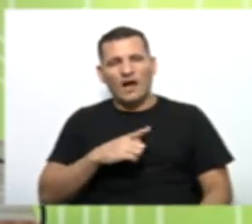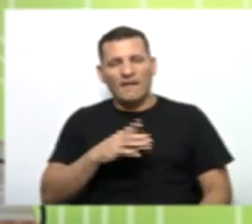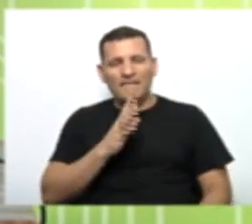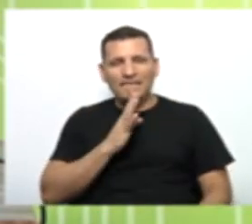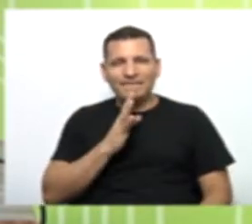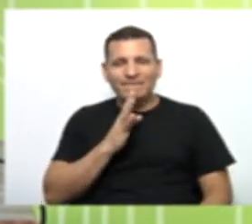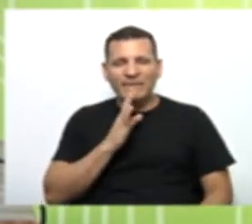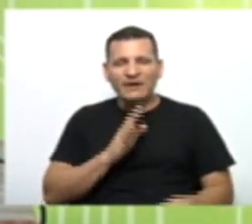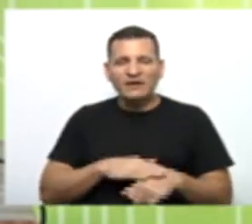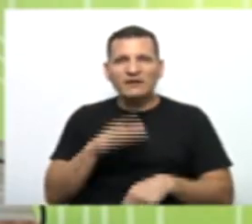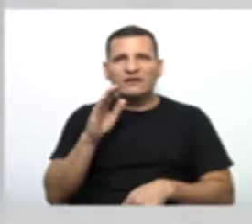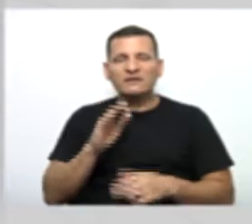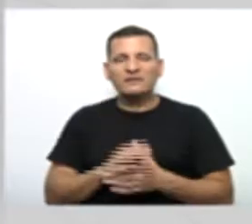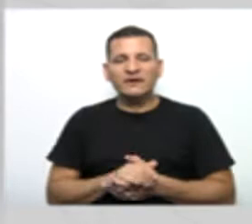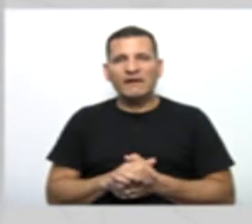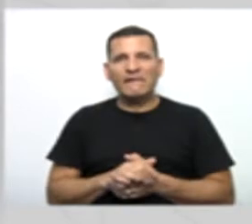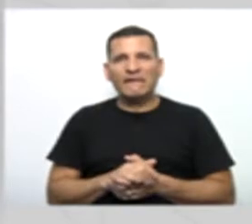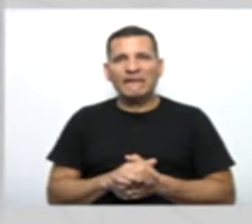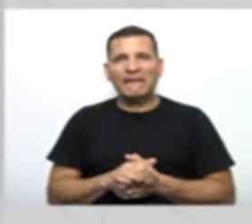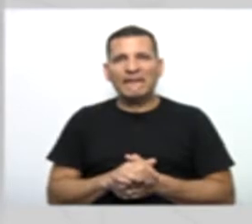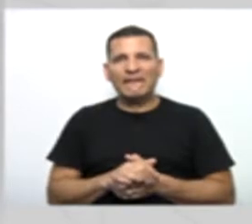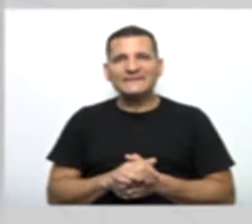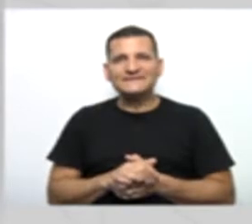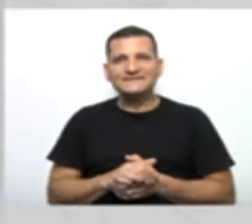desses fenômenos.